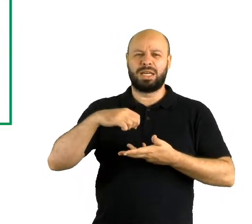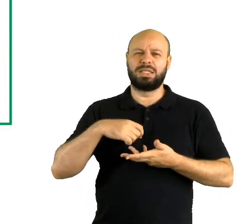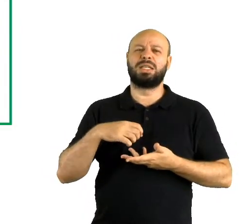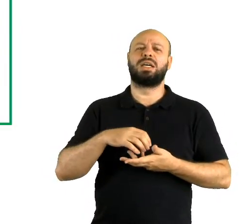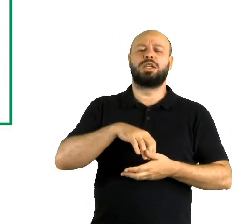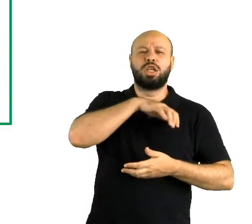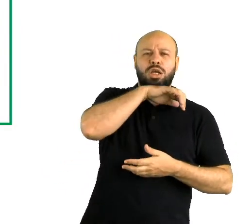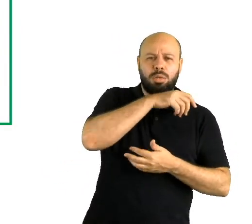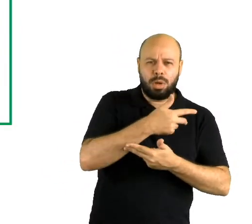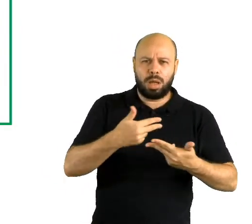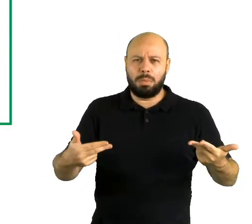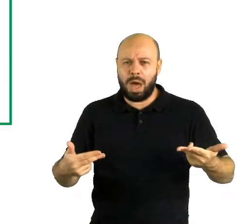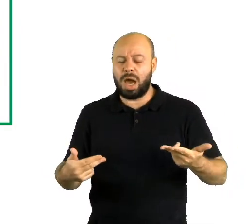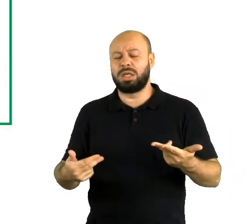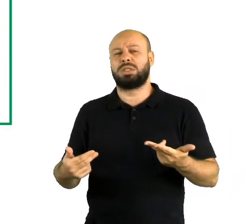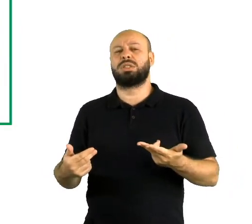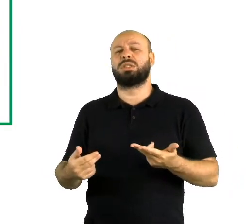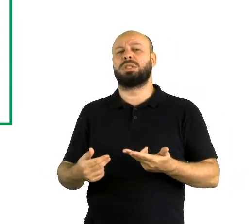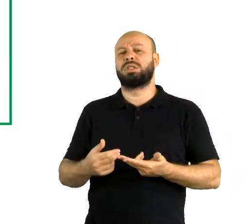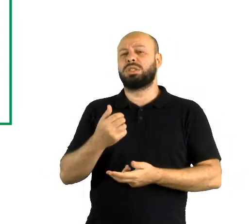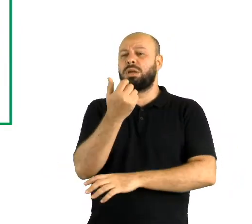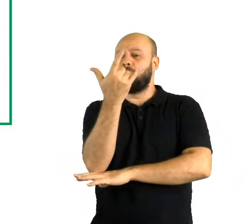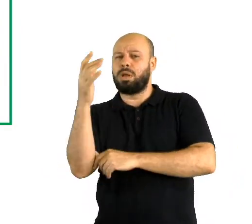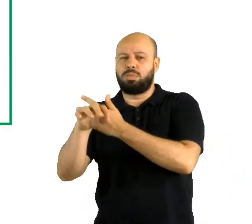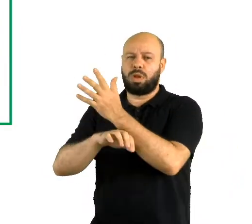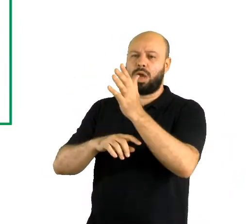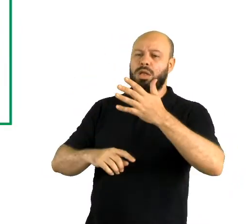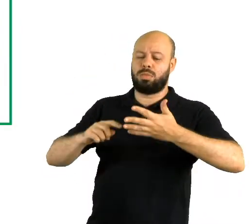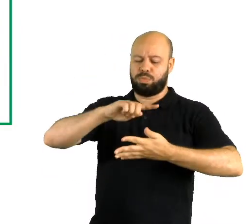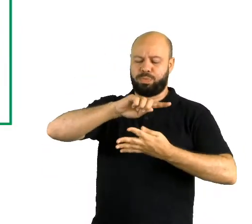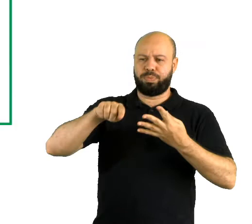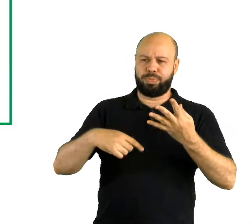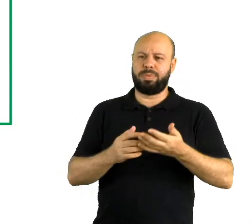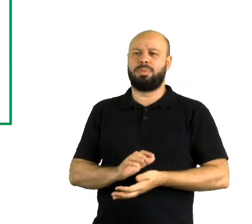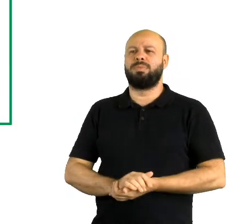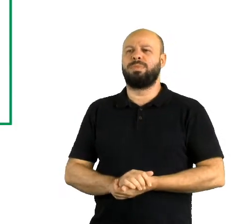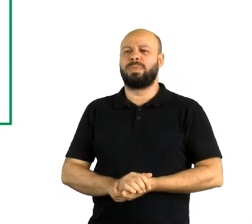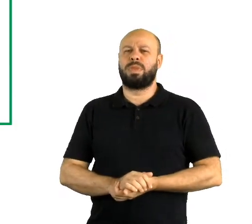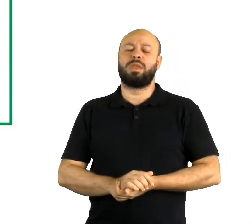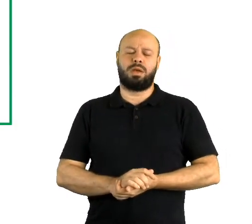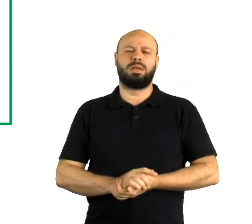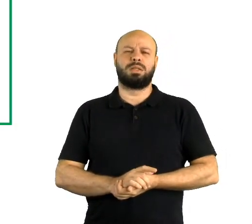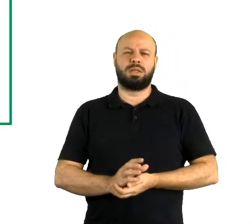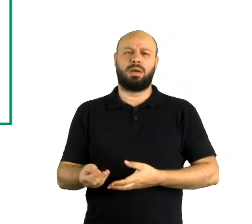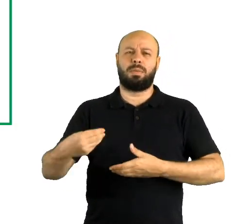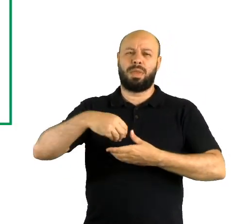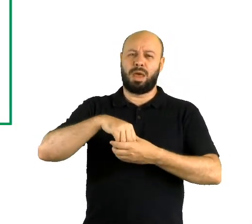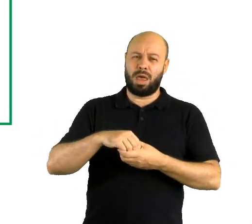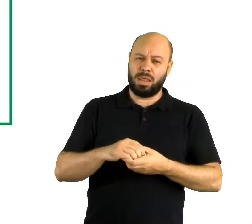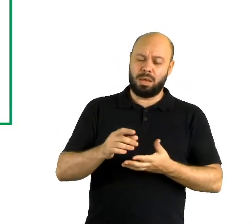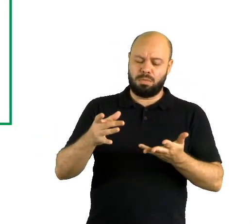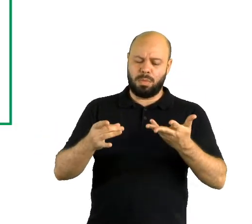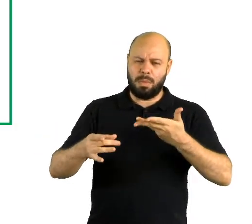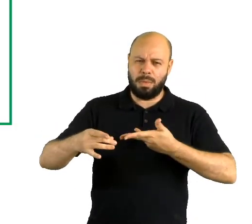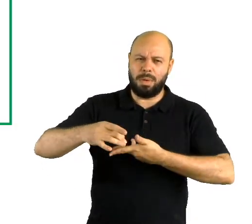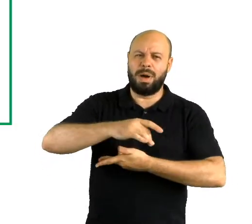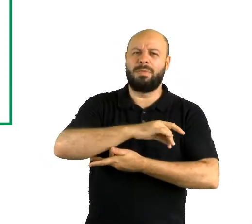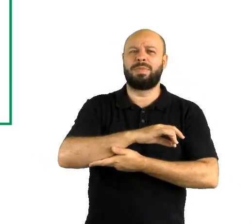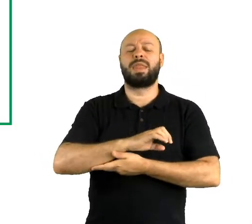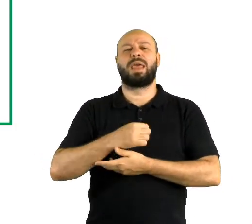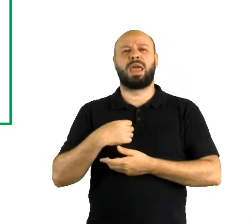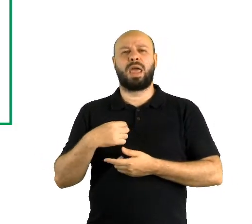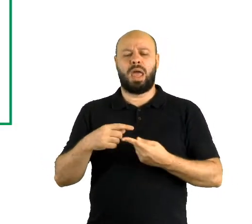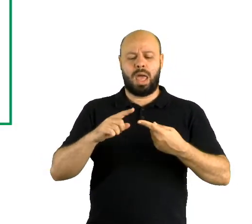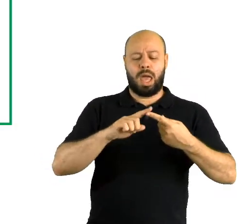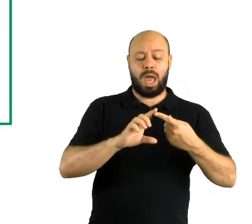4 tipos. Essa classificação vale para os animais e para as plantas. Existem as espécies endêmicas,